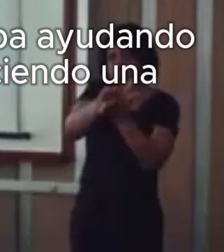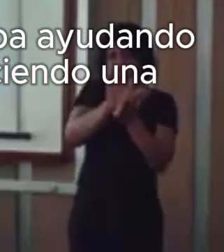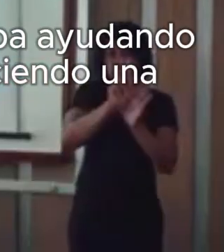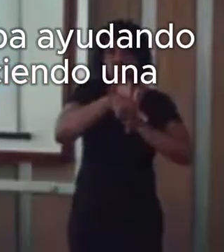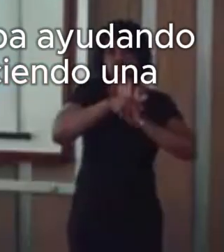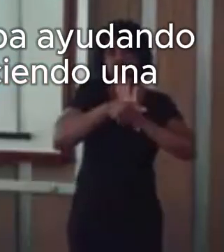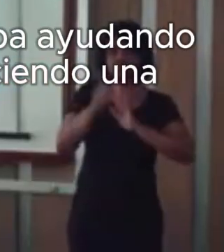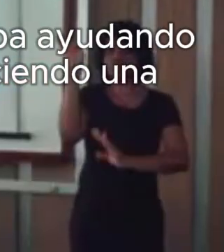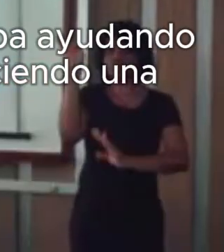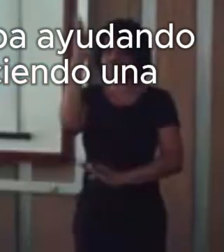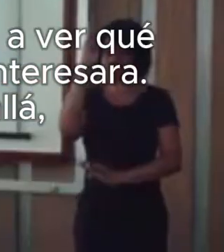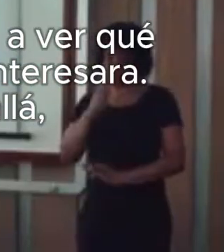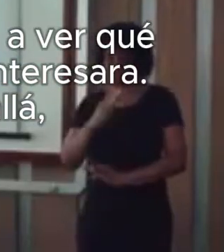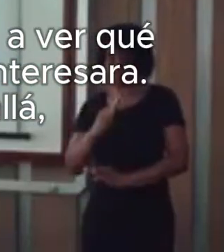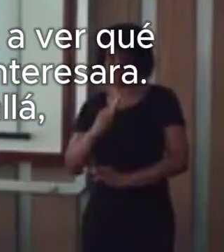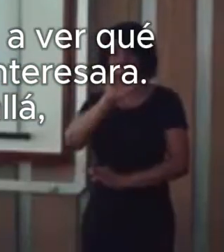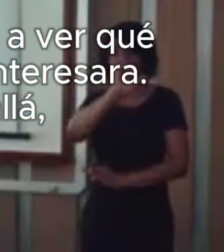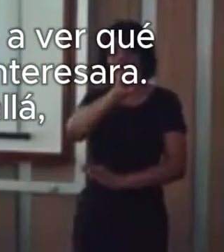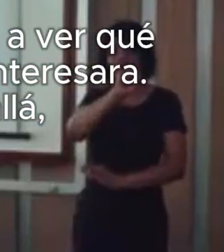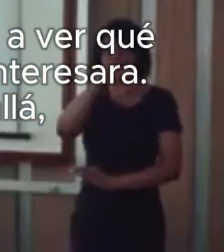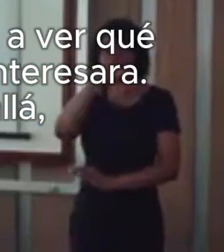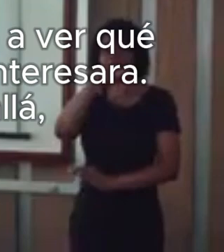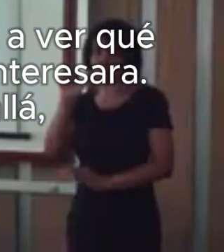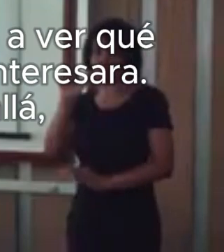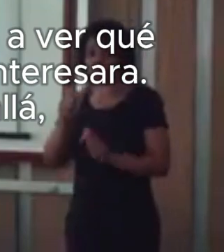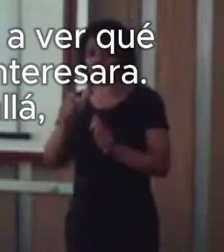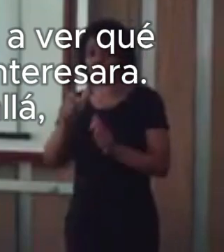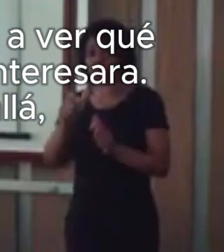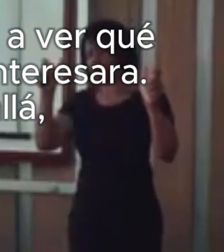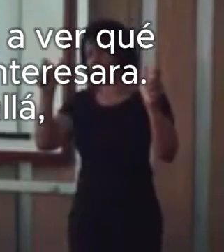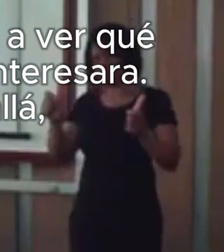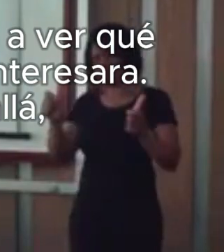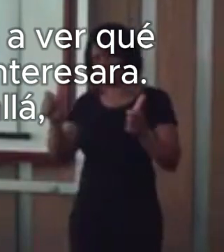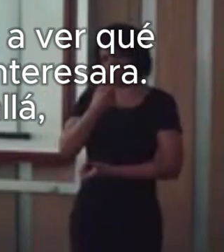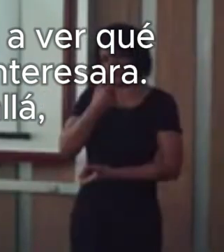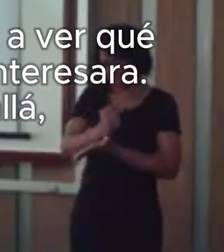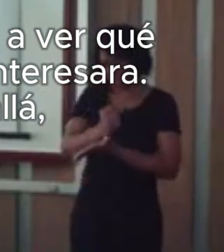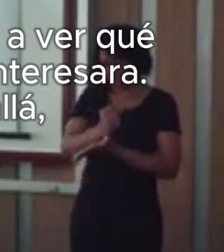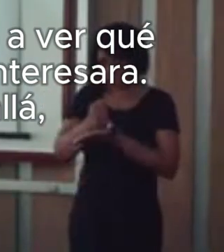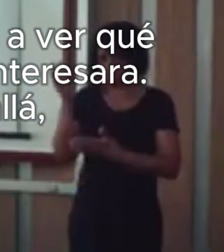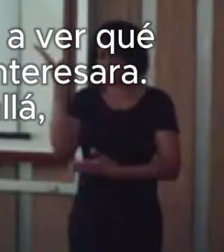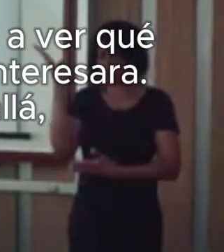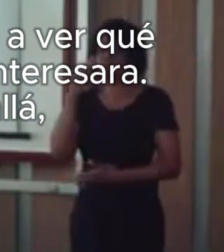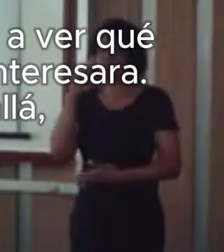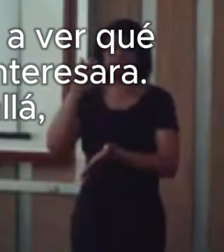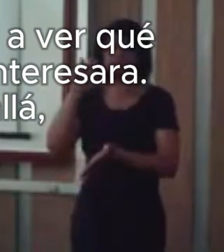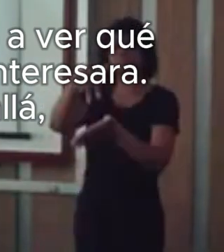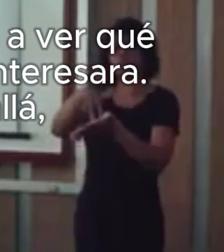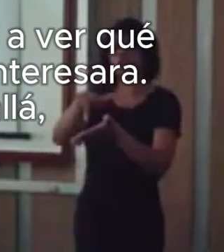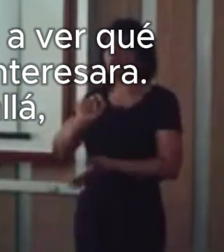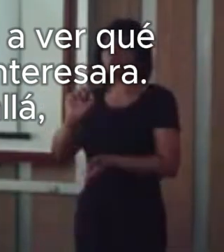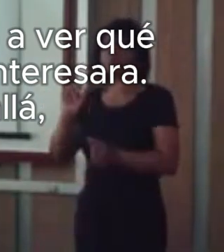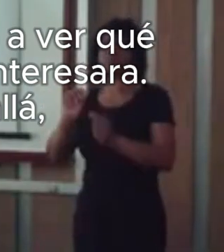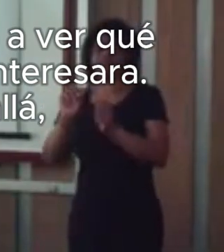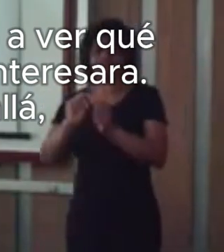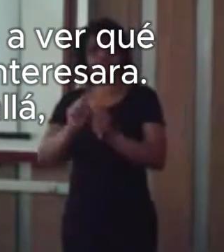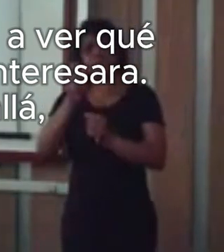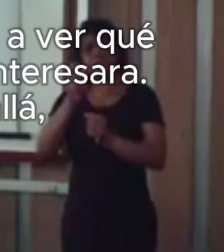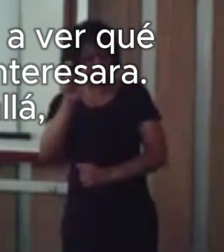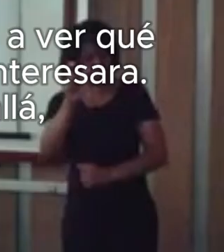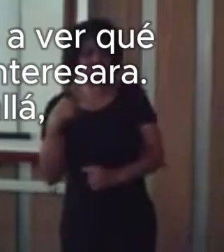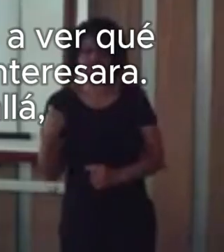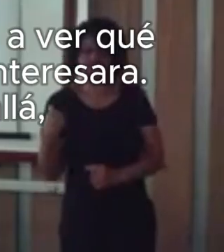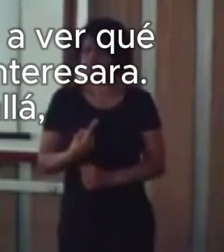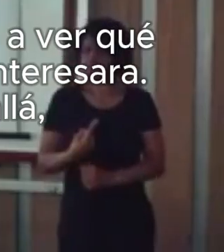Brasil. Então, Sanofi é a maior farmacêutica francesa. Eles vieram para o Brasil para ver o que estão fazendo aí, será que tem alguma coisa que interessa para a